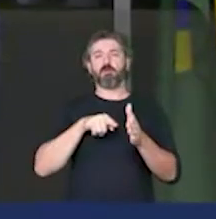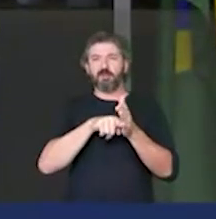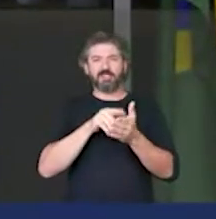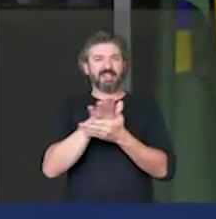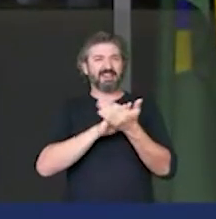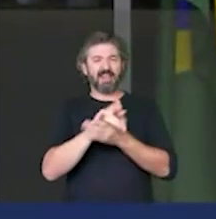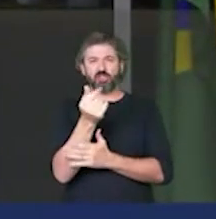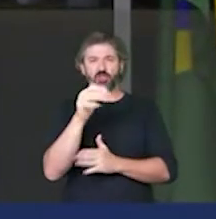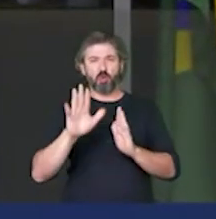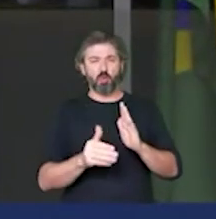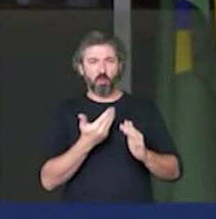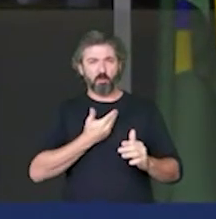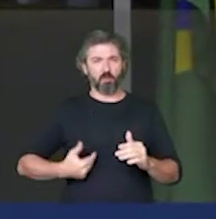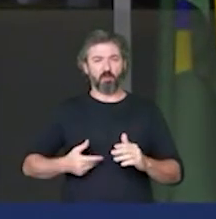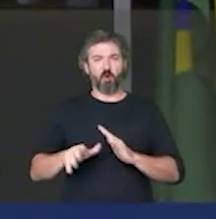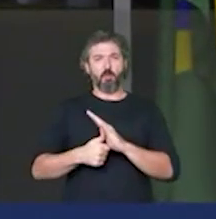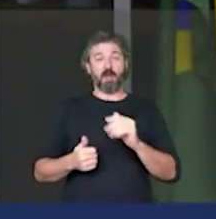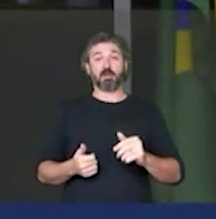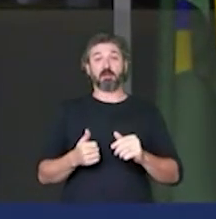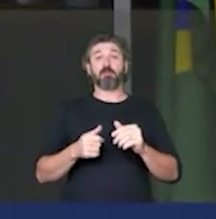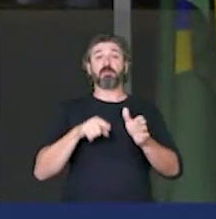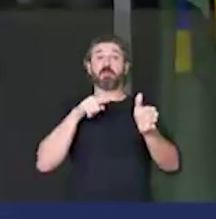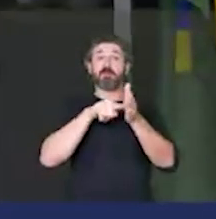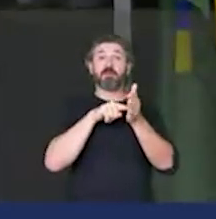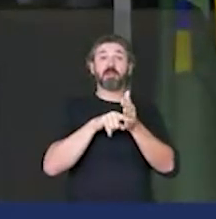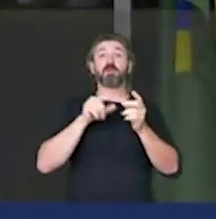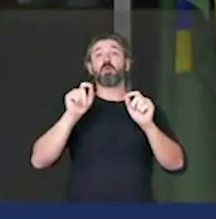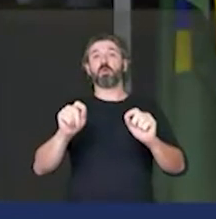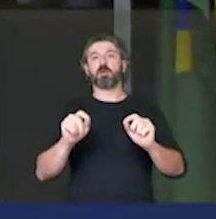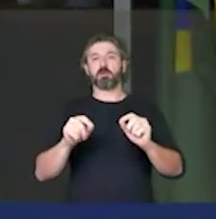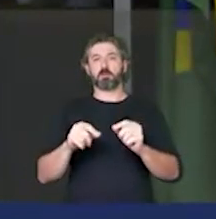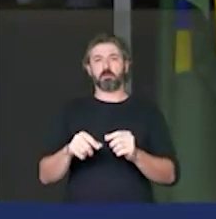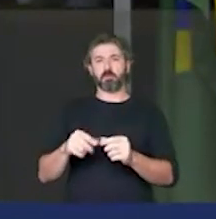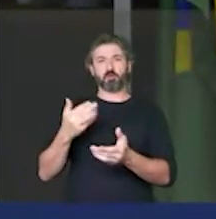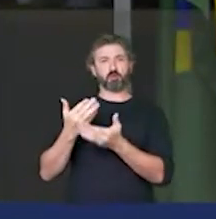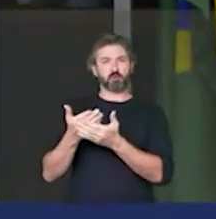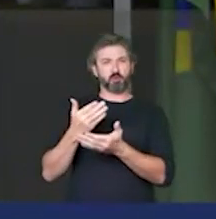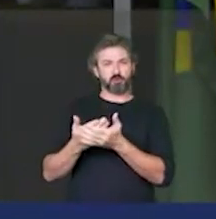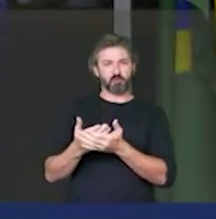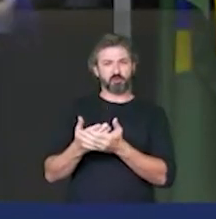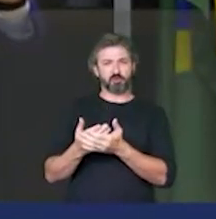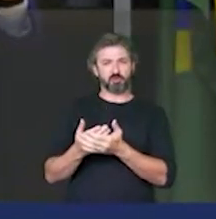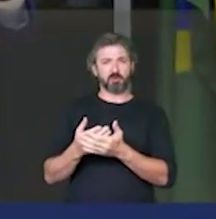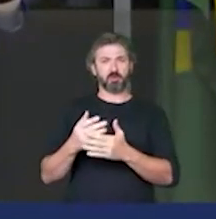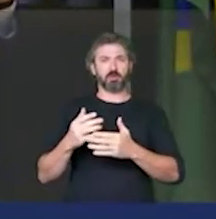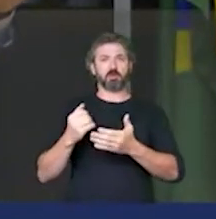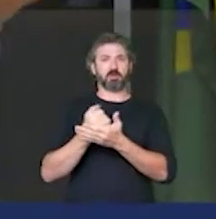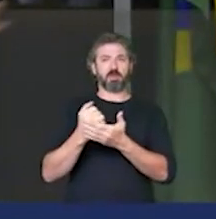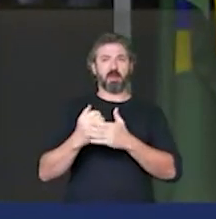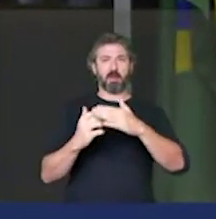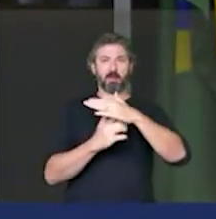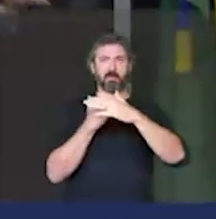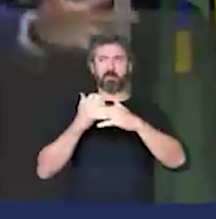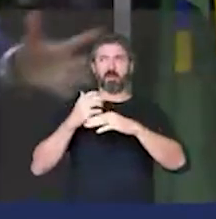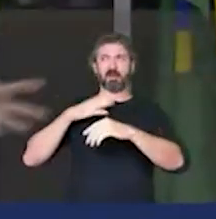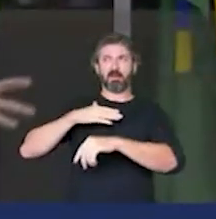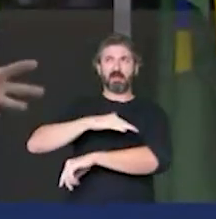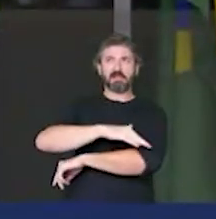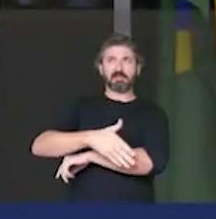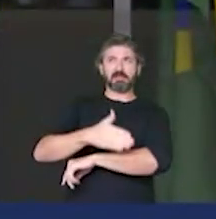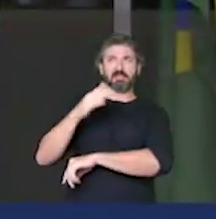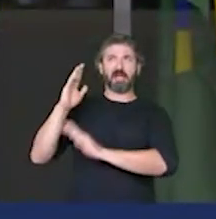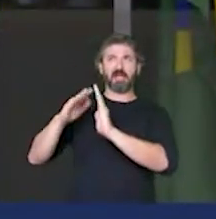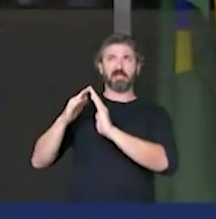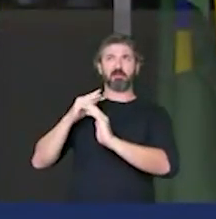investiga desvio de dinheiro público. Investiga um estudo contratado. Eu não contratei com uma empresa da esquina do meu primo, não.